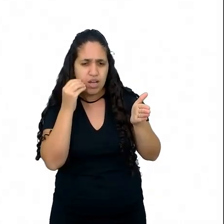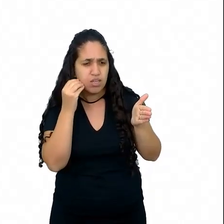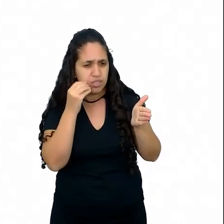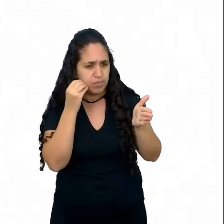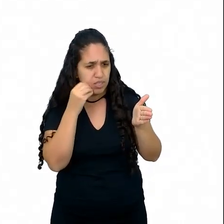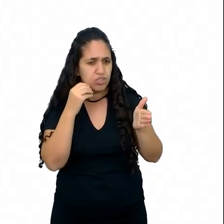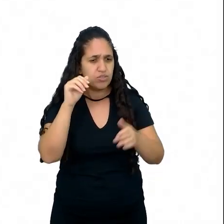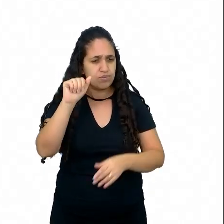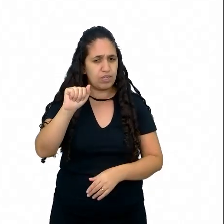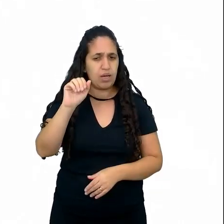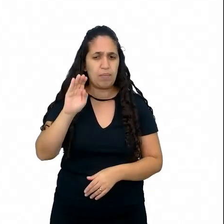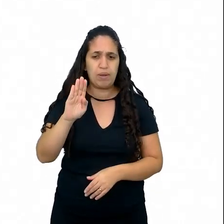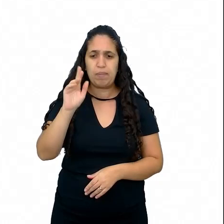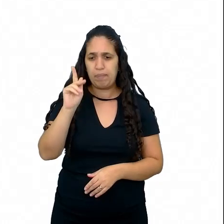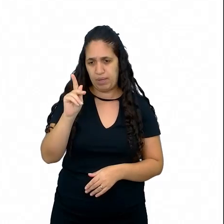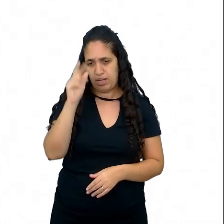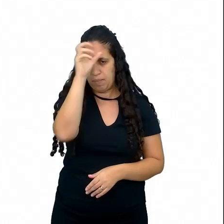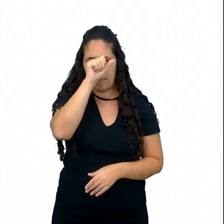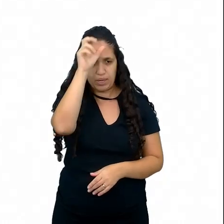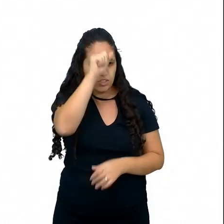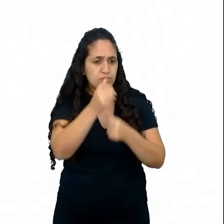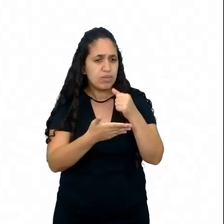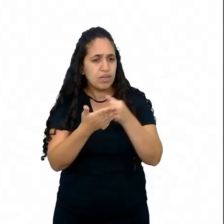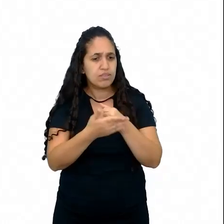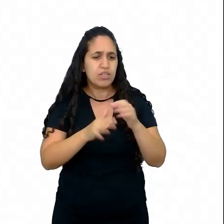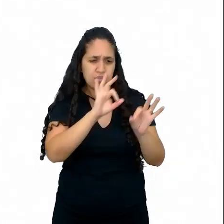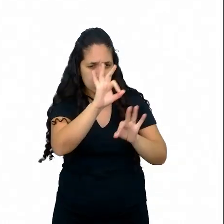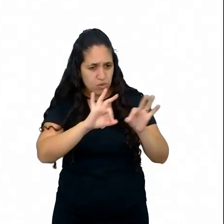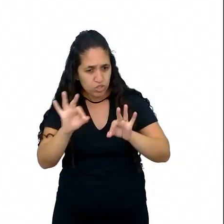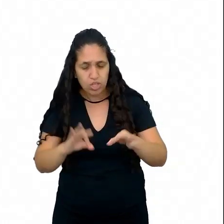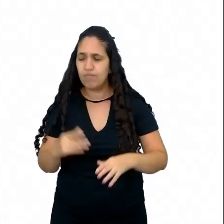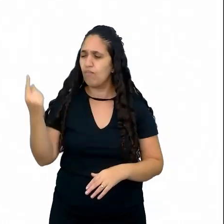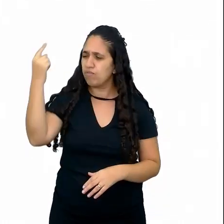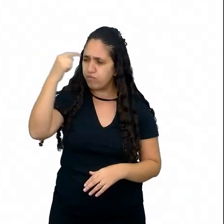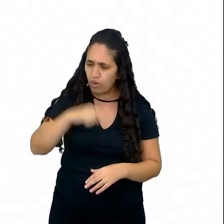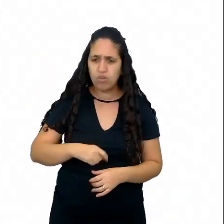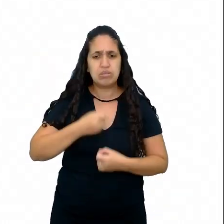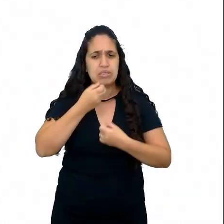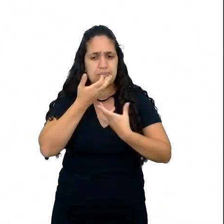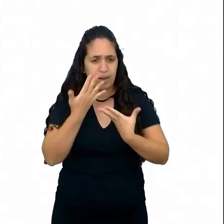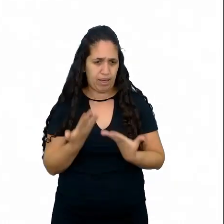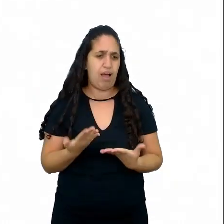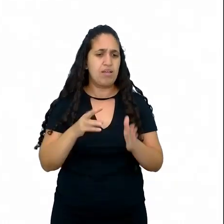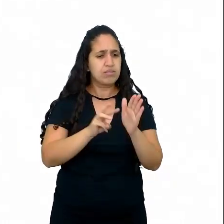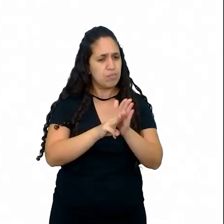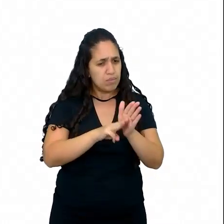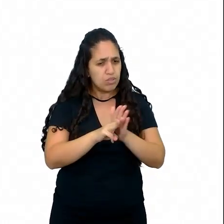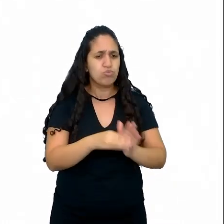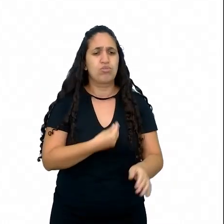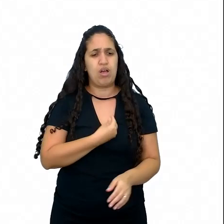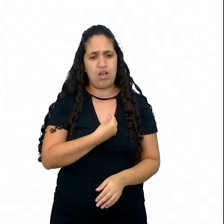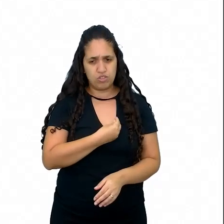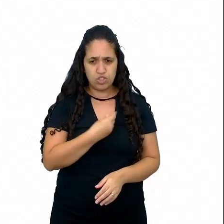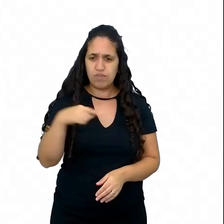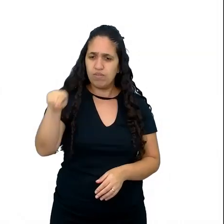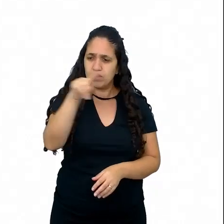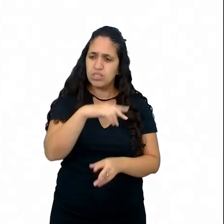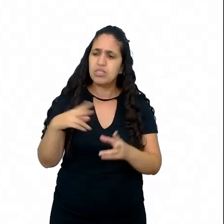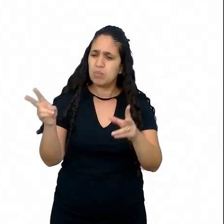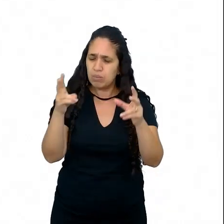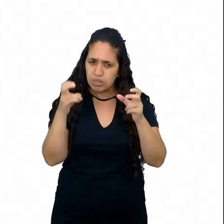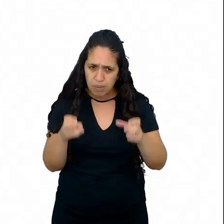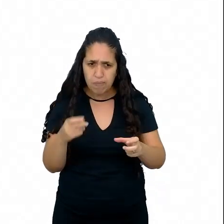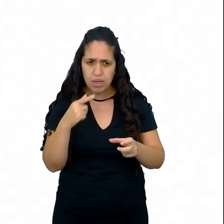na aprendizagem baseada em projetos. Então, volto aqui a falar para vocês a respeito dessa metodologia ativa. Vocês perceberam que quando a gente está falando